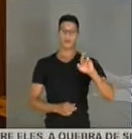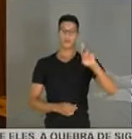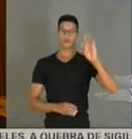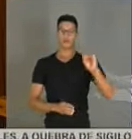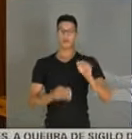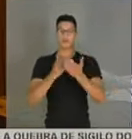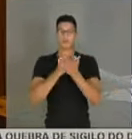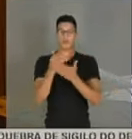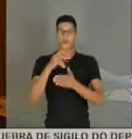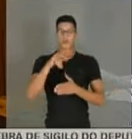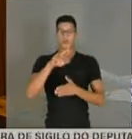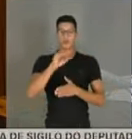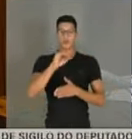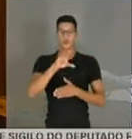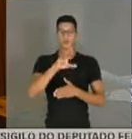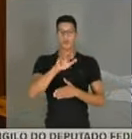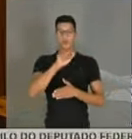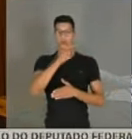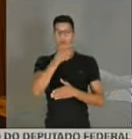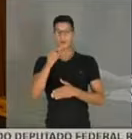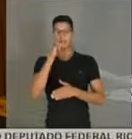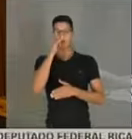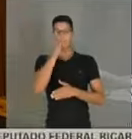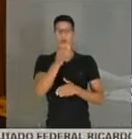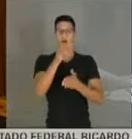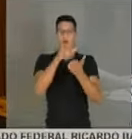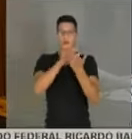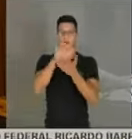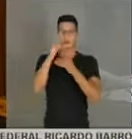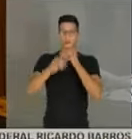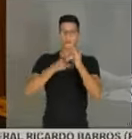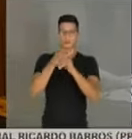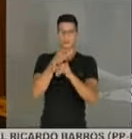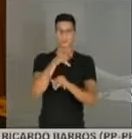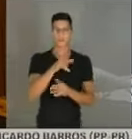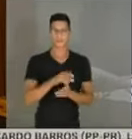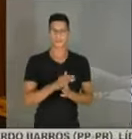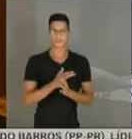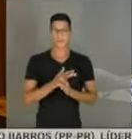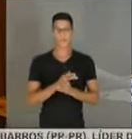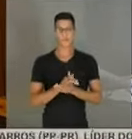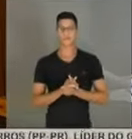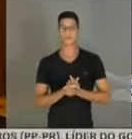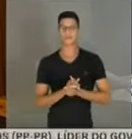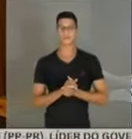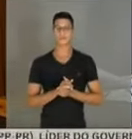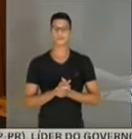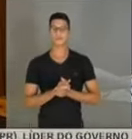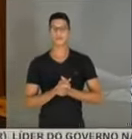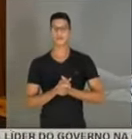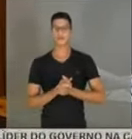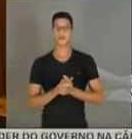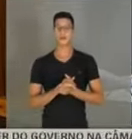a procuração que vossa senhoria disse que foi emitida pela Invixia. Vamos inverter,